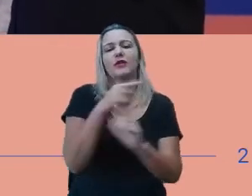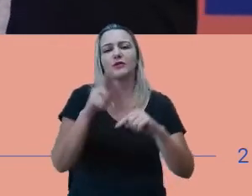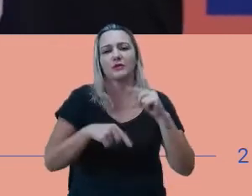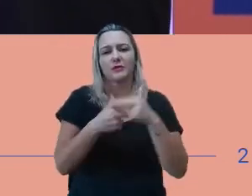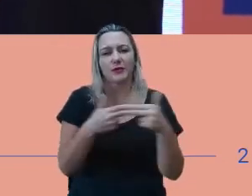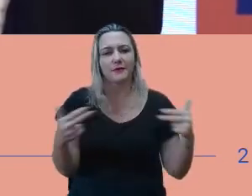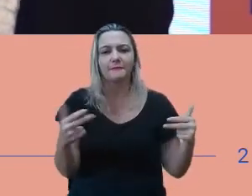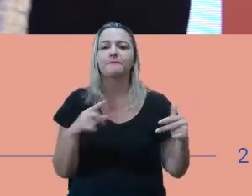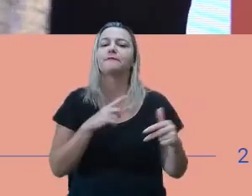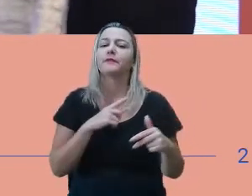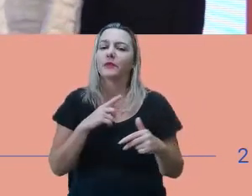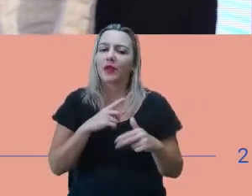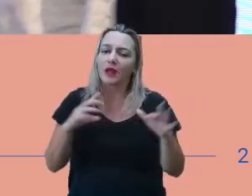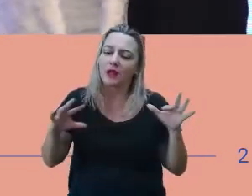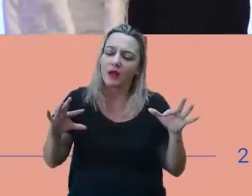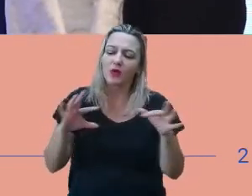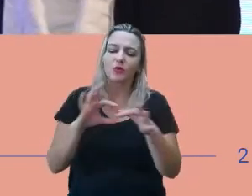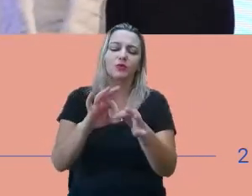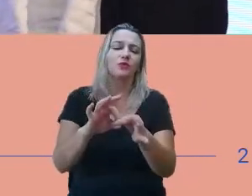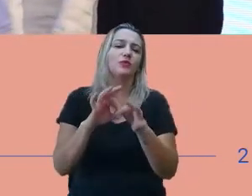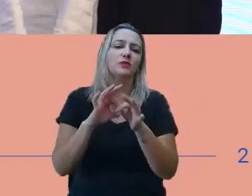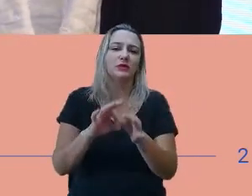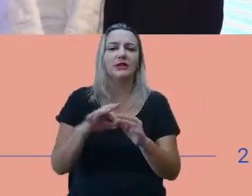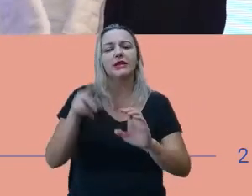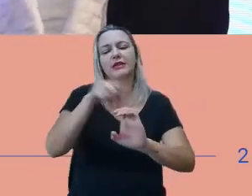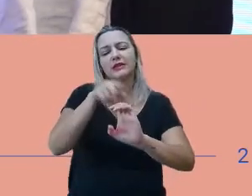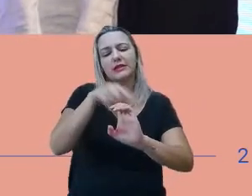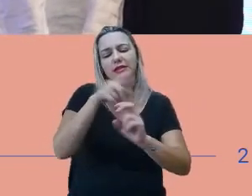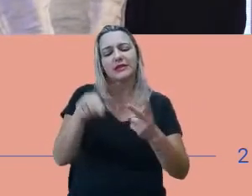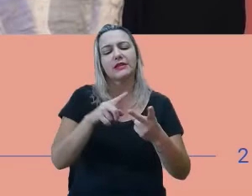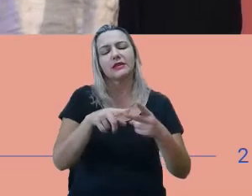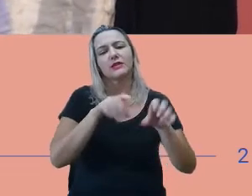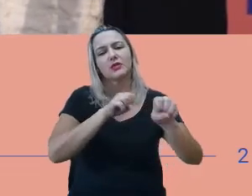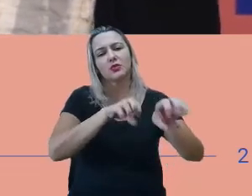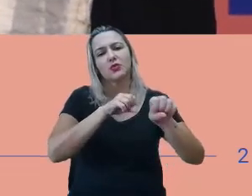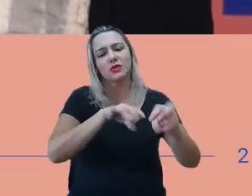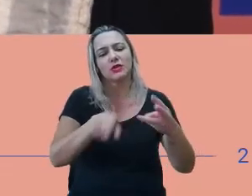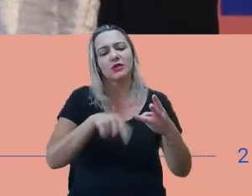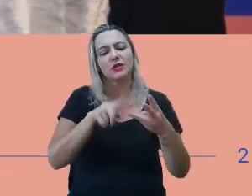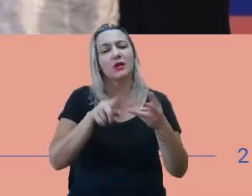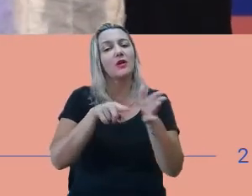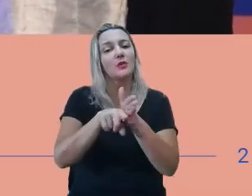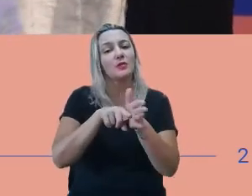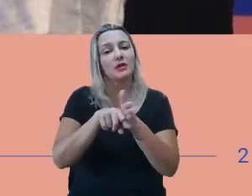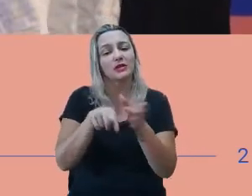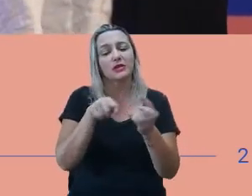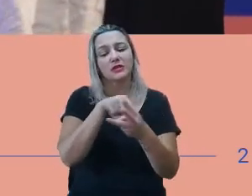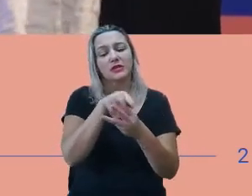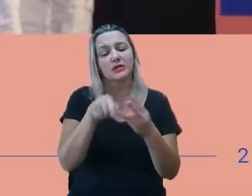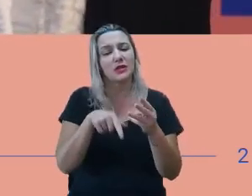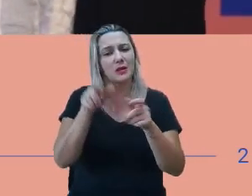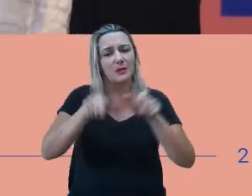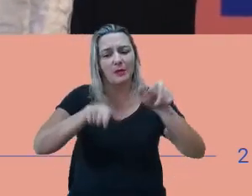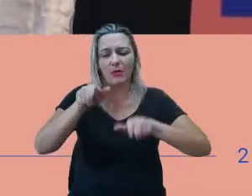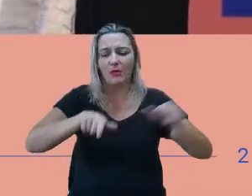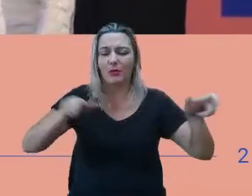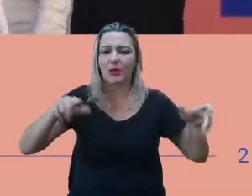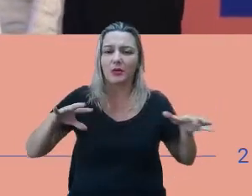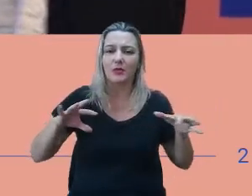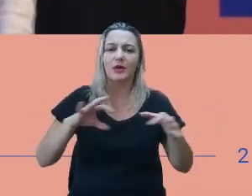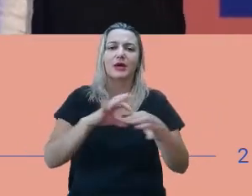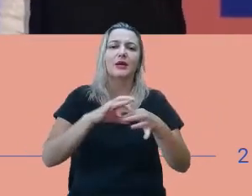inusitadas ciência educação pesquisa e essa integração de vários atores de vários